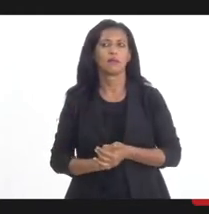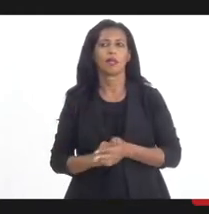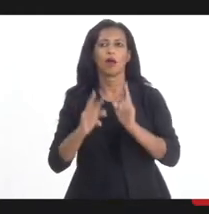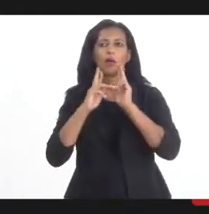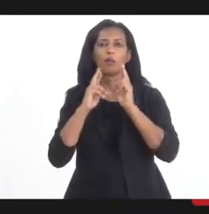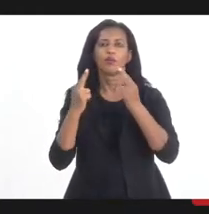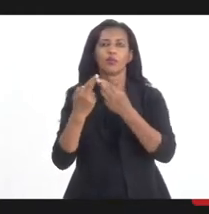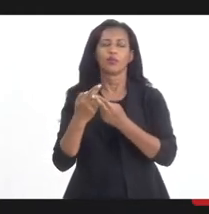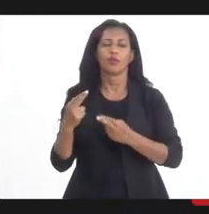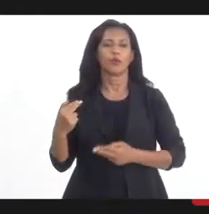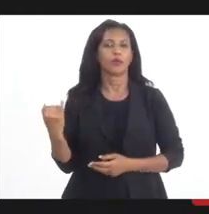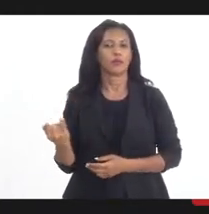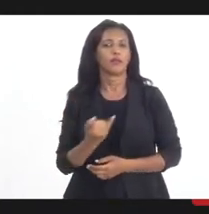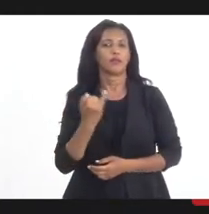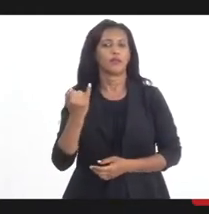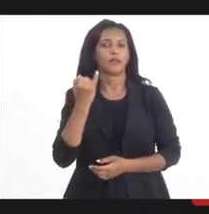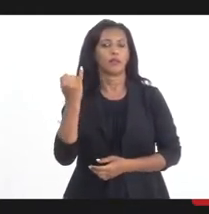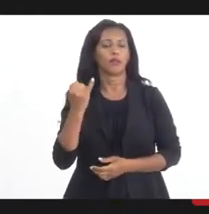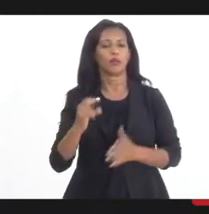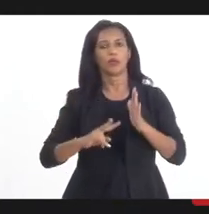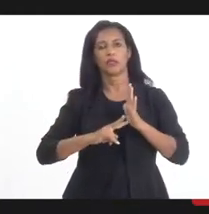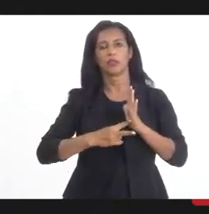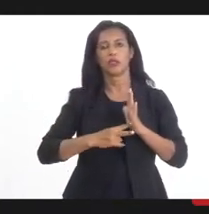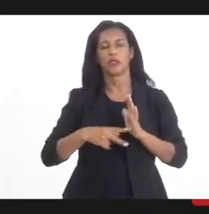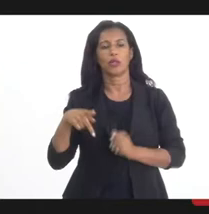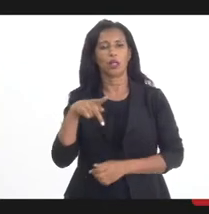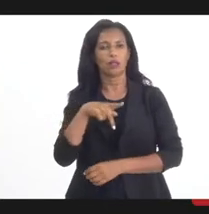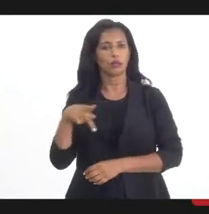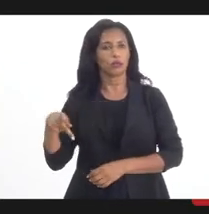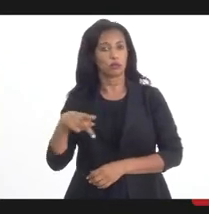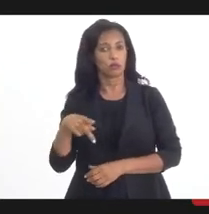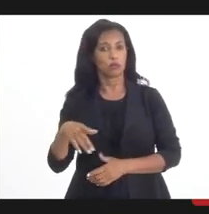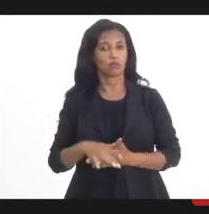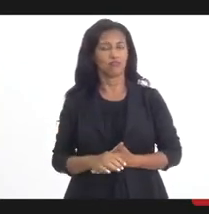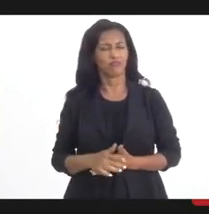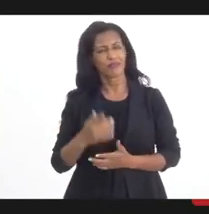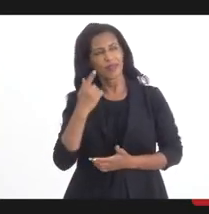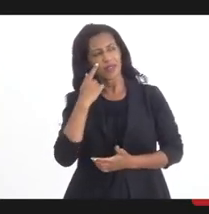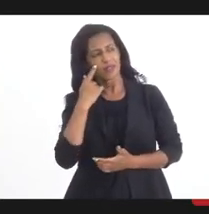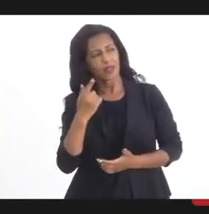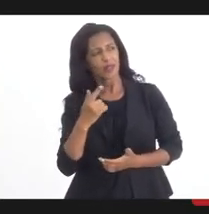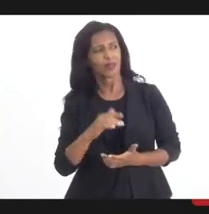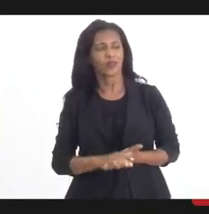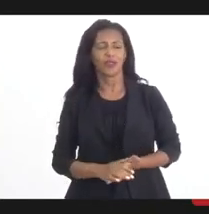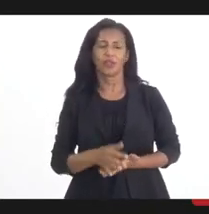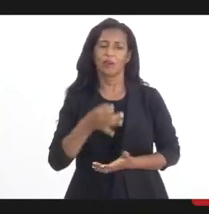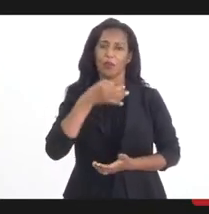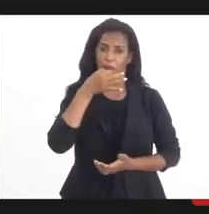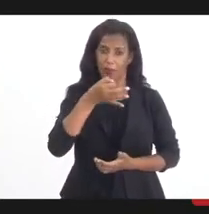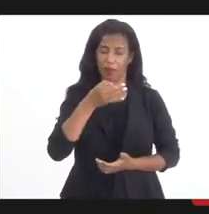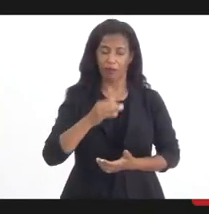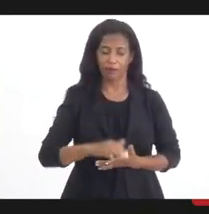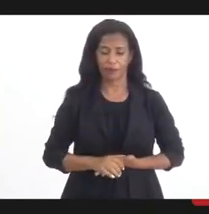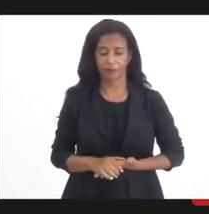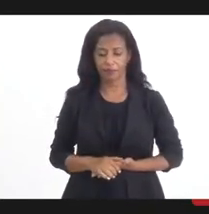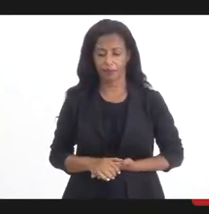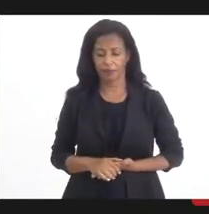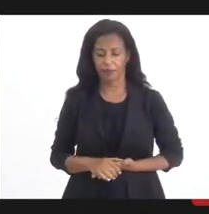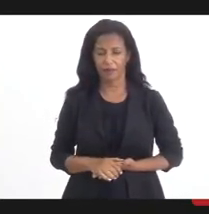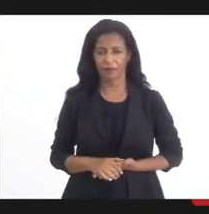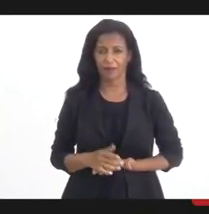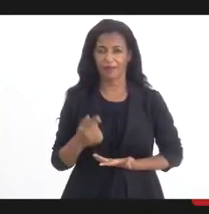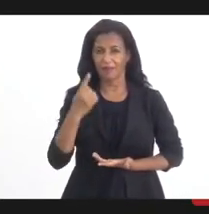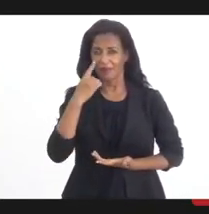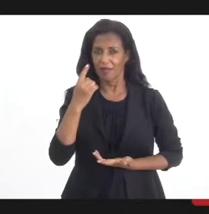reuniões importantes, né, no Sindicato dos Professores. Obrigado. E eu vejo, a minha opinião é a seguinte, eu vejo com muito